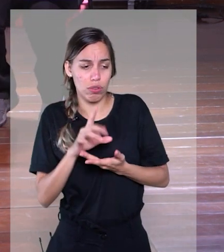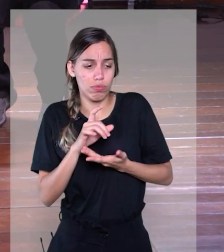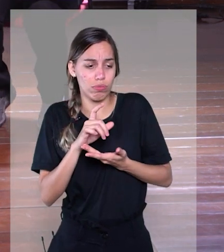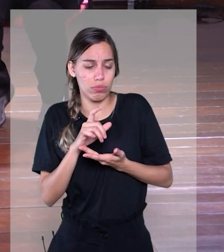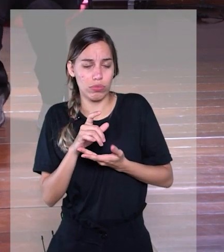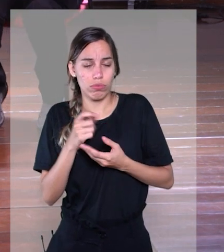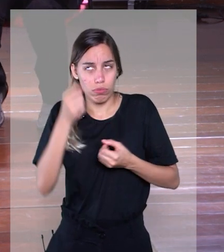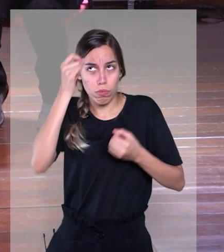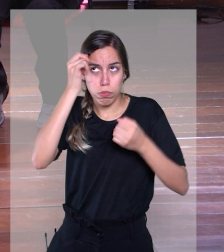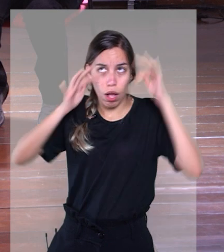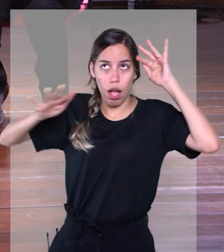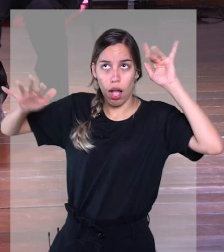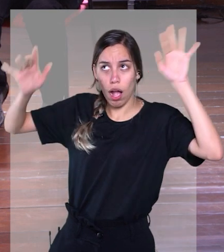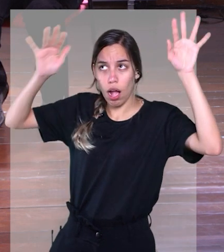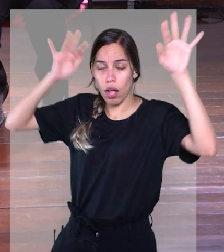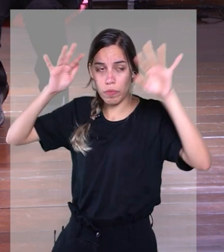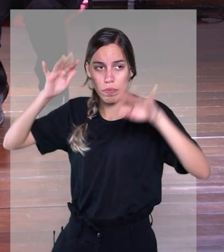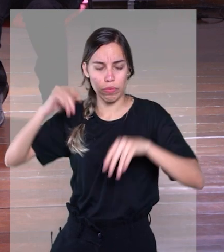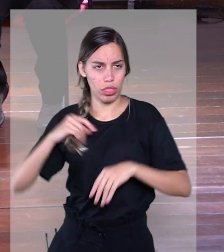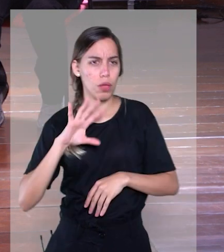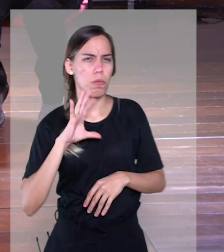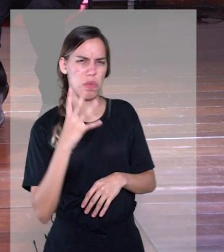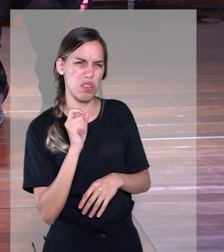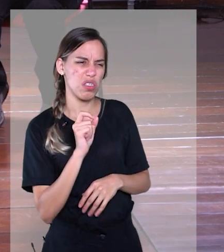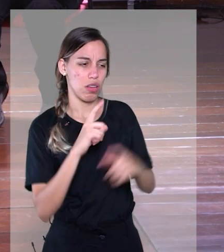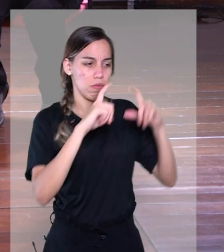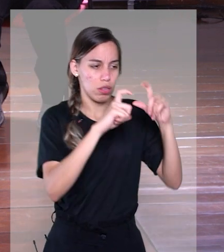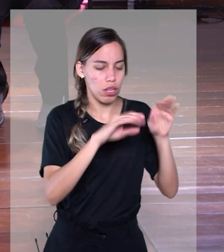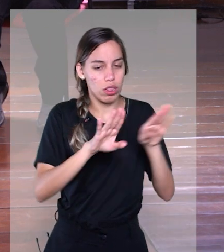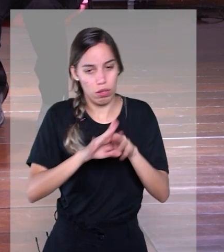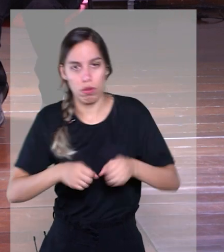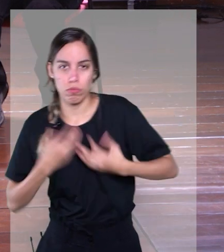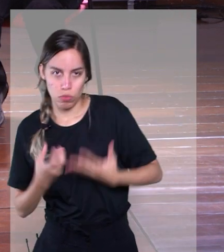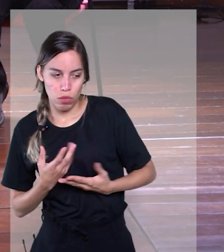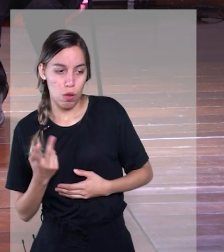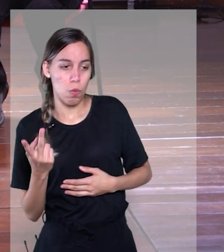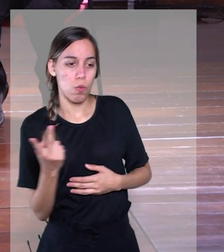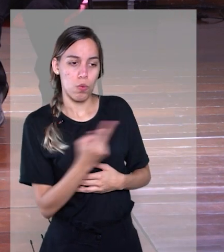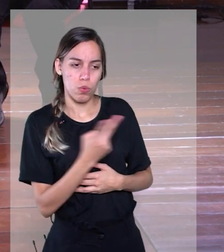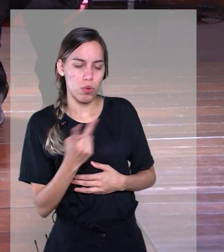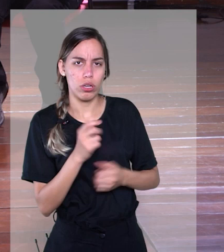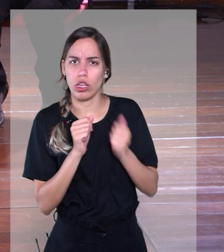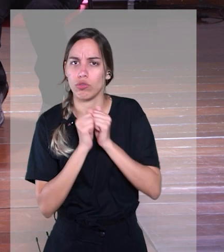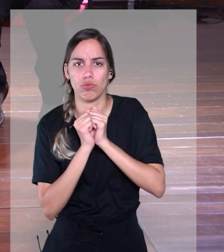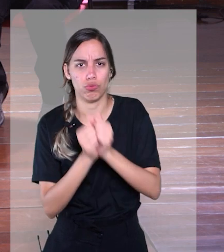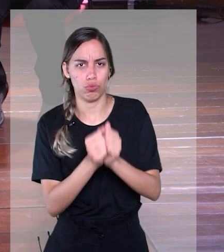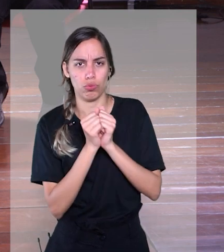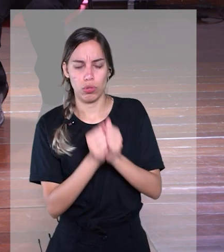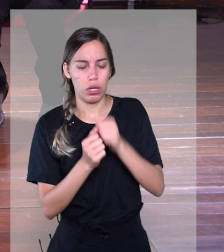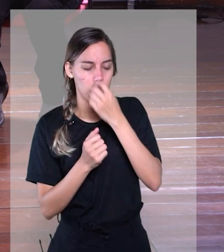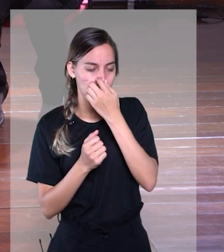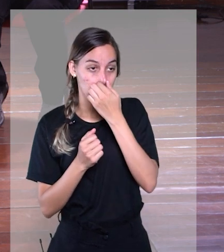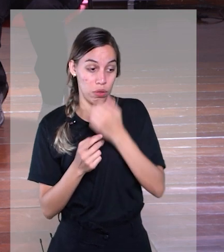as duas coisas são síntese. Exato. São, né, a fotografia em um fotograma tem que contar uma história. Os dois revelam uma